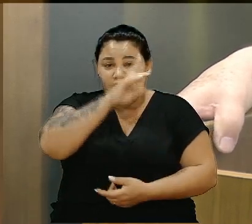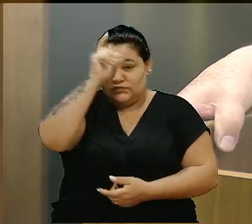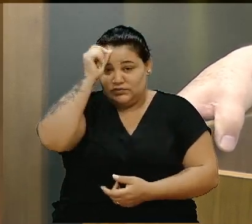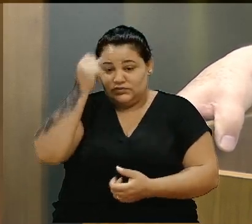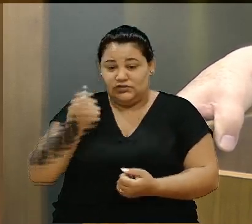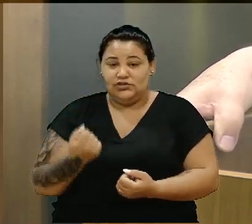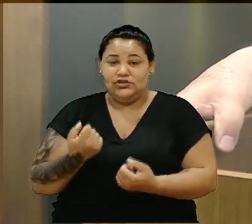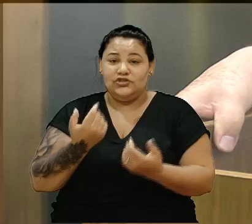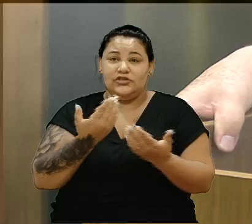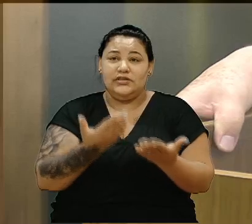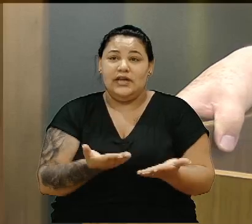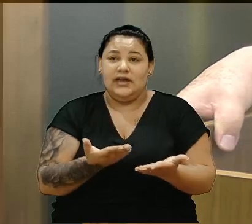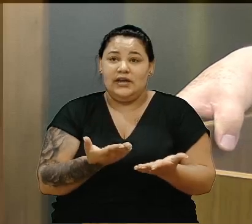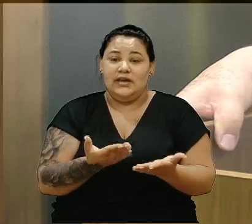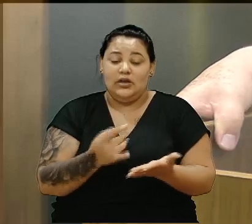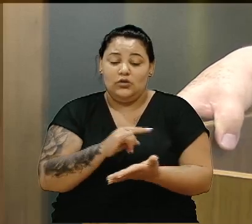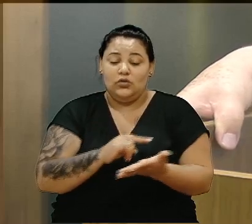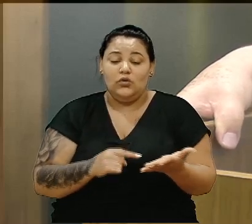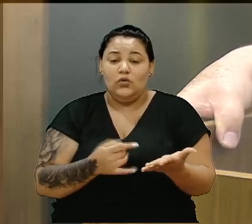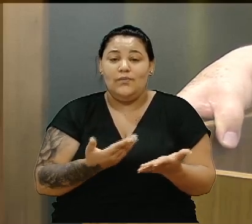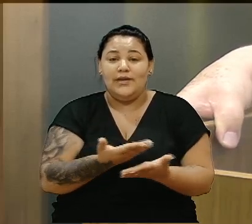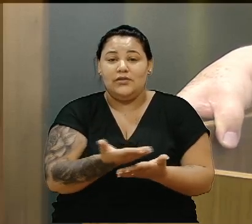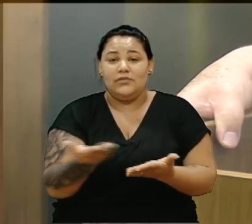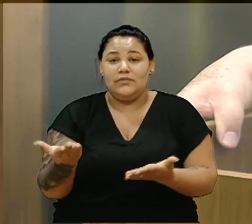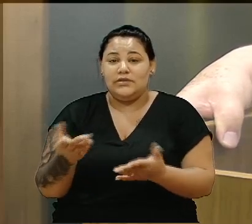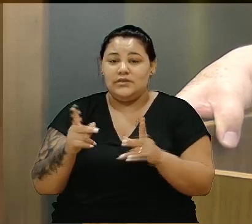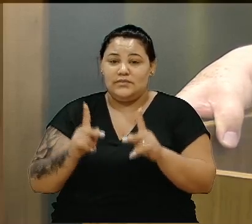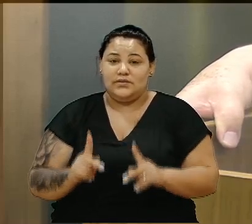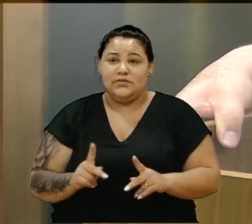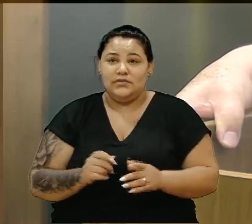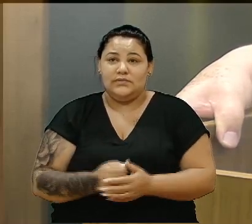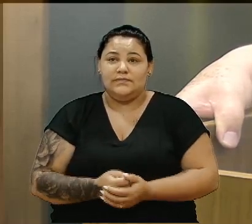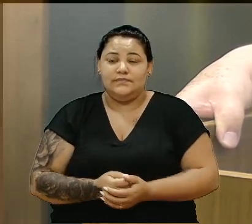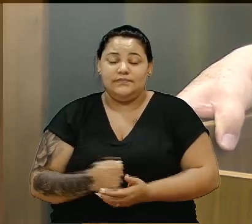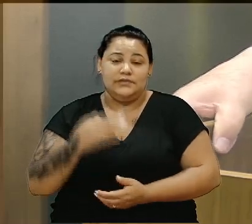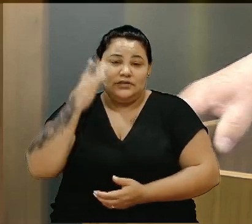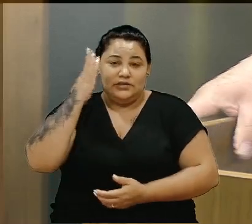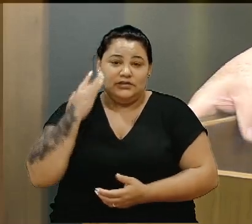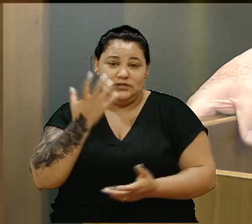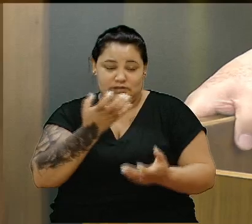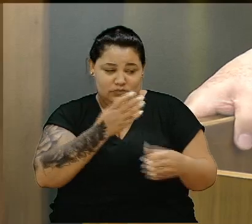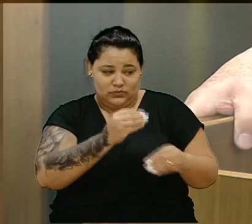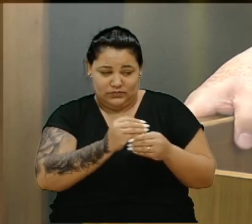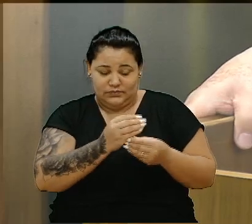fornecer títulos de propriedade para aquelas pessoas. Uma parte, vereador. Já lhe concedo, vereador.